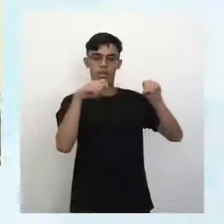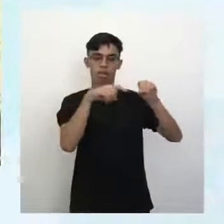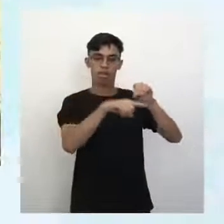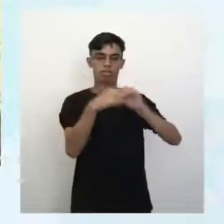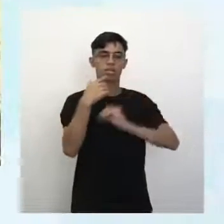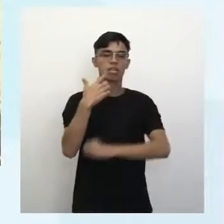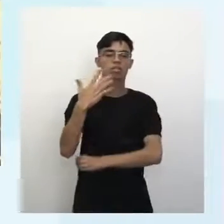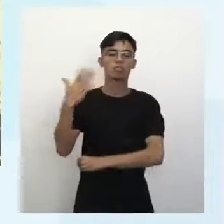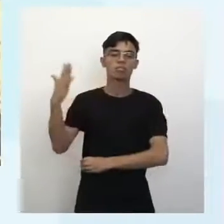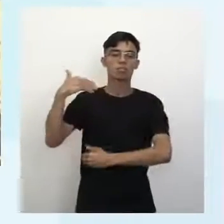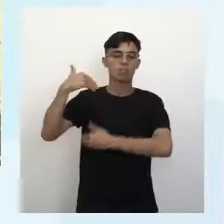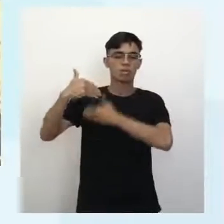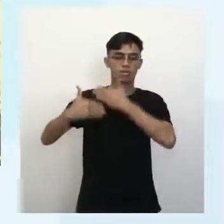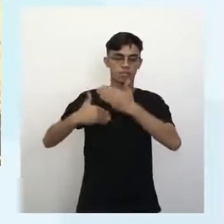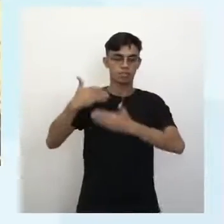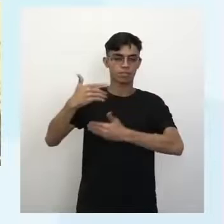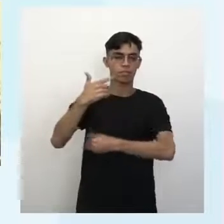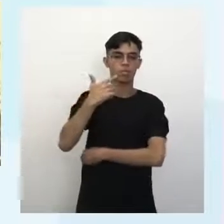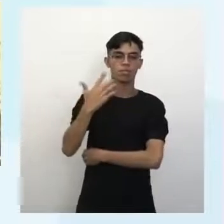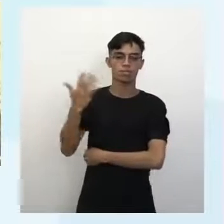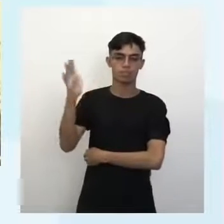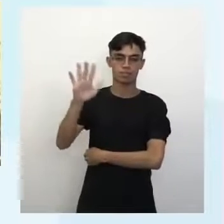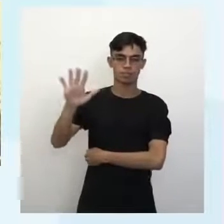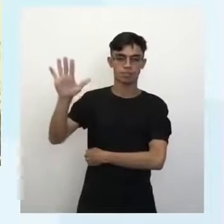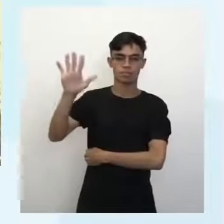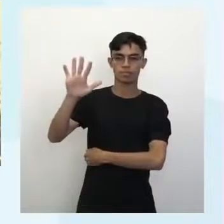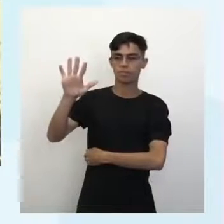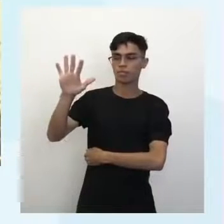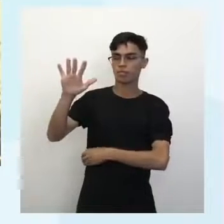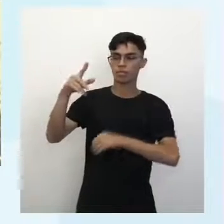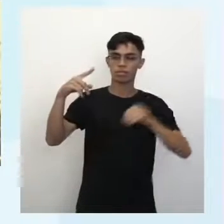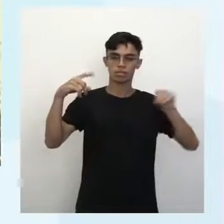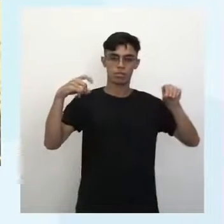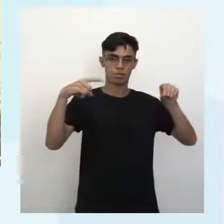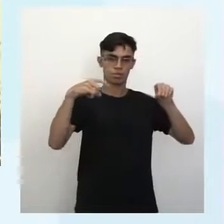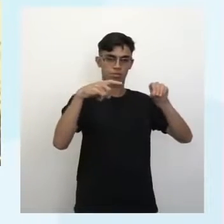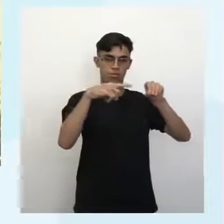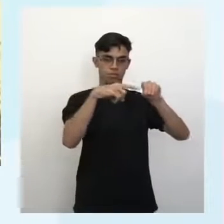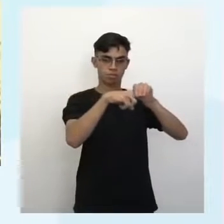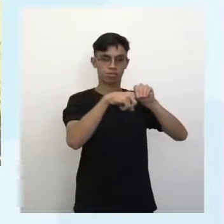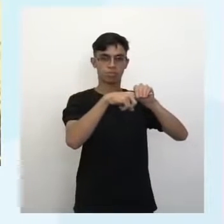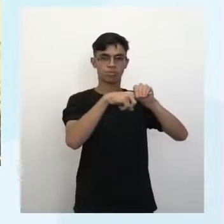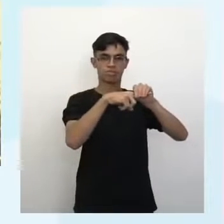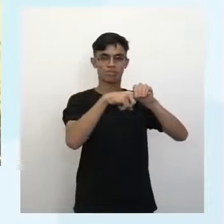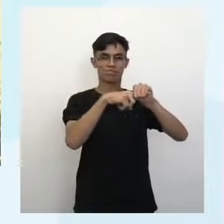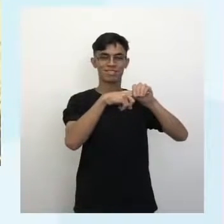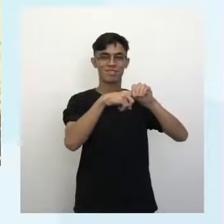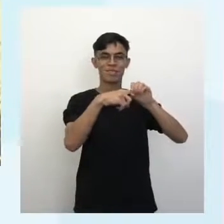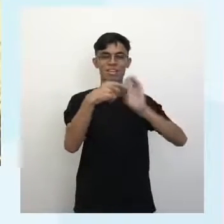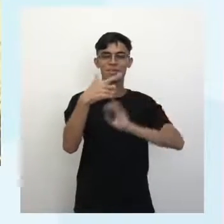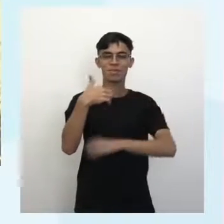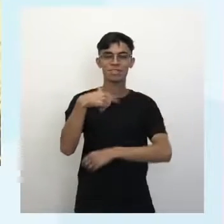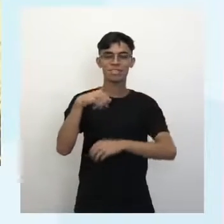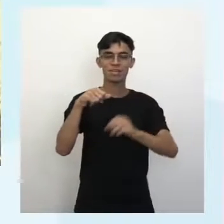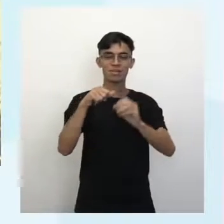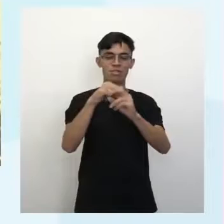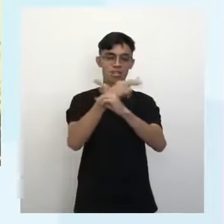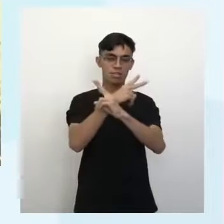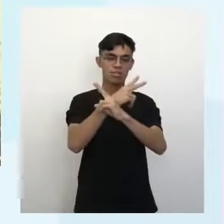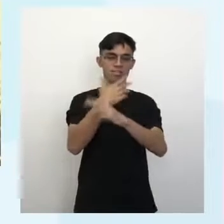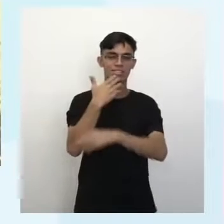processo aí que a gente chama de fecundação. Olha o tamanho, gente, de um óvulo em relação ao espermatozoide. Ó, o óvulo é isso